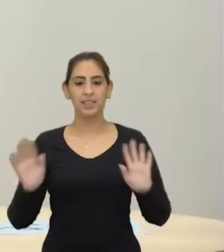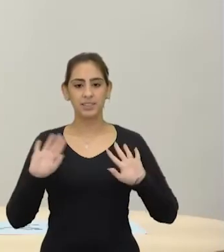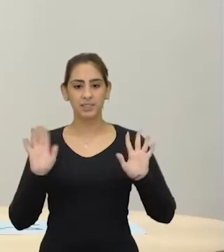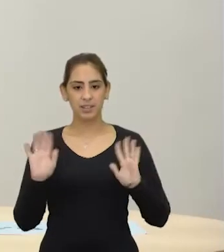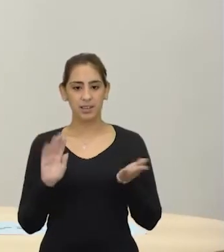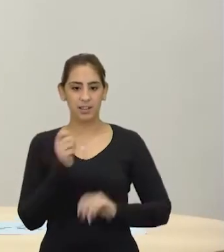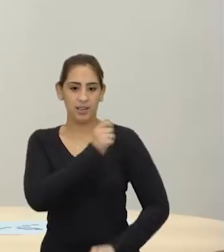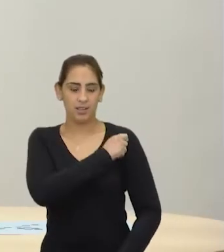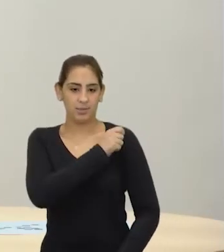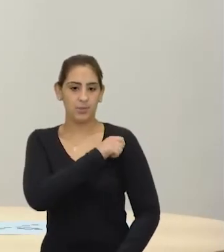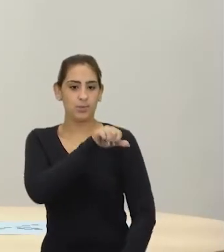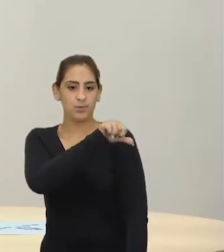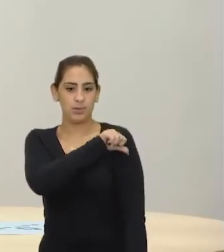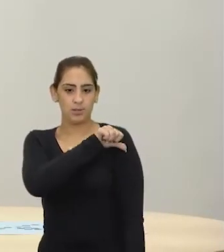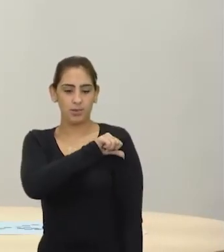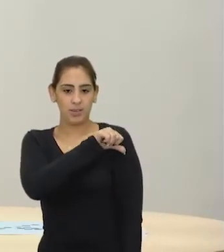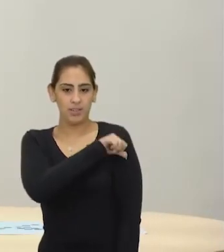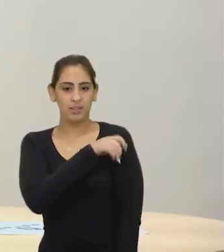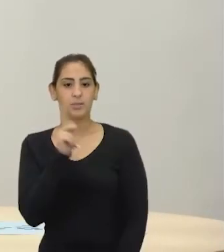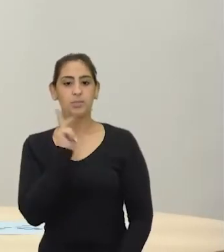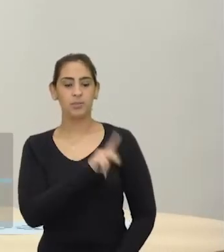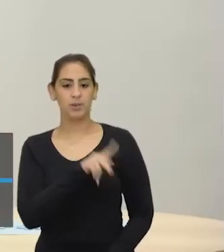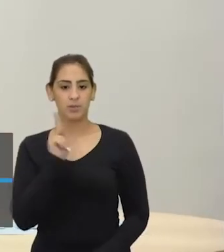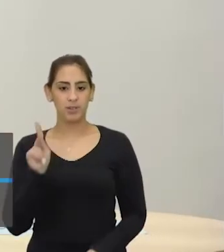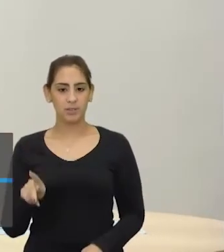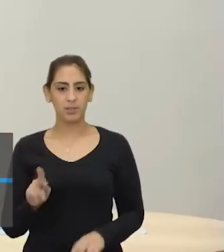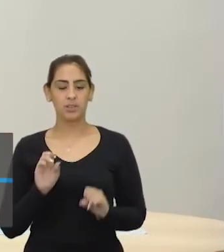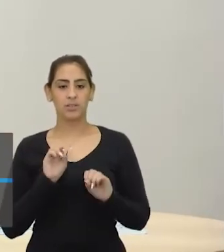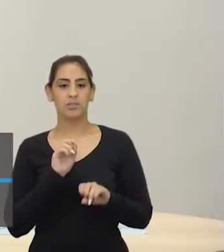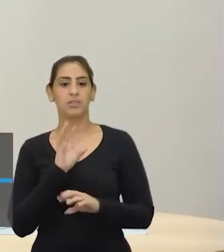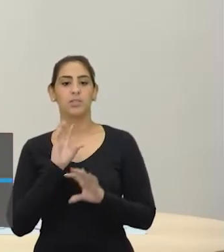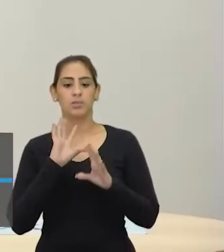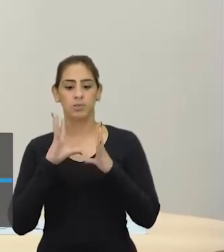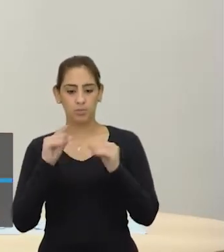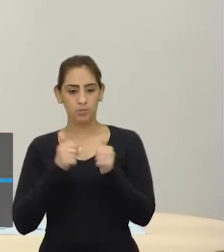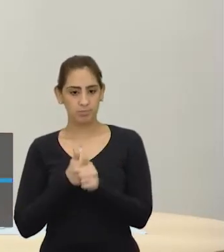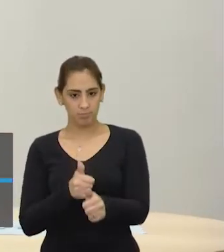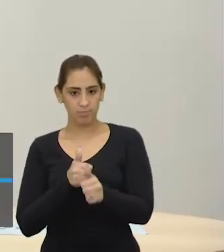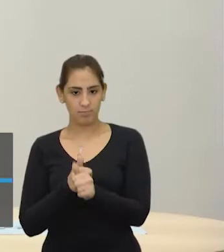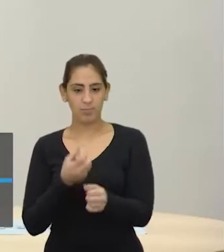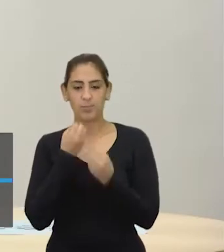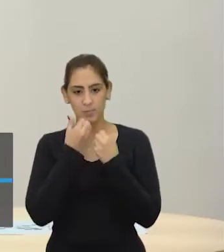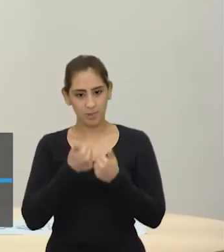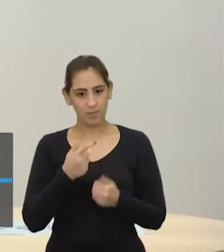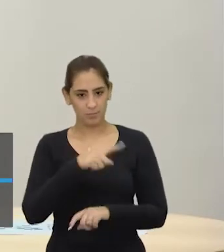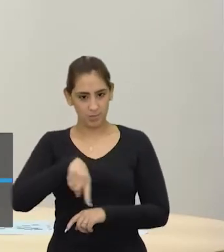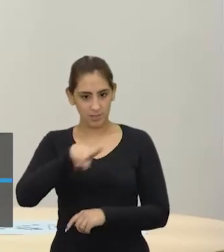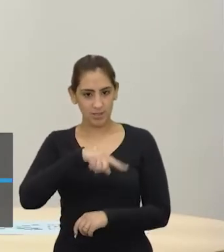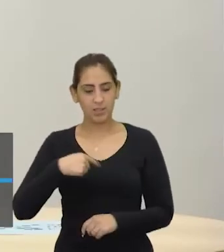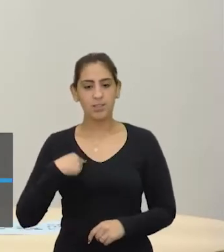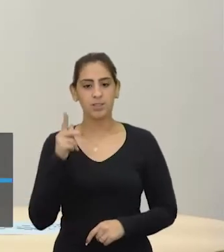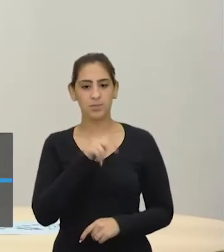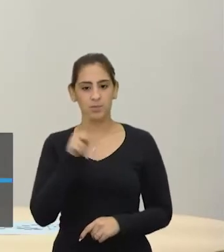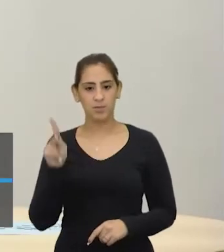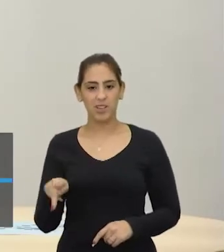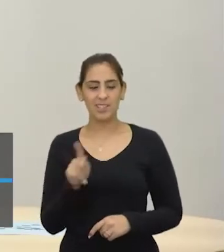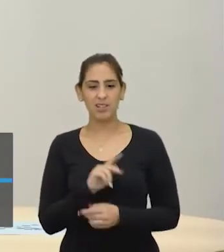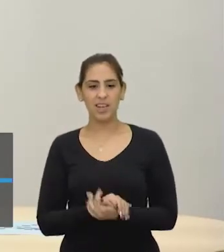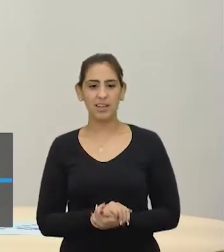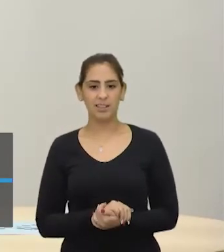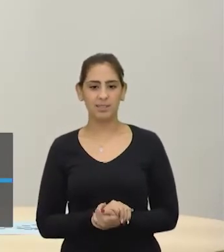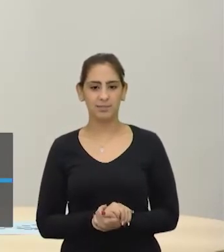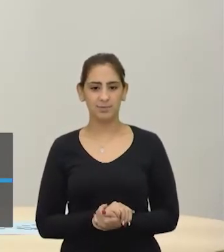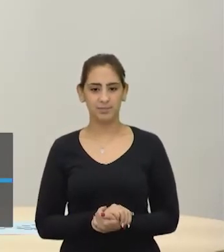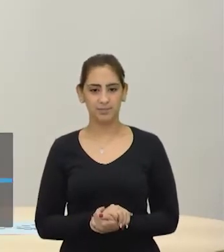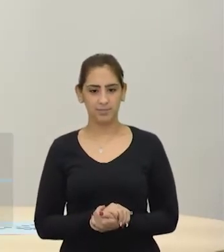Olá, estudantes do 9º ano, professores e todos que nos acompanham, tudo bem com vocês? Eu sou a professora Silene Félix, irei